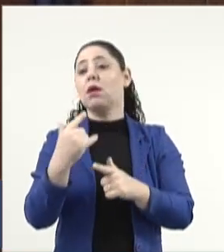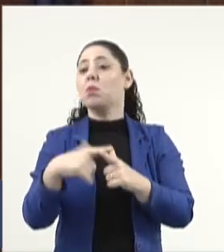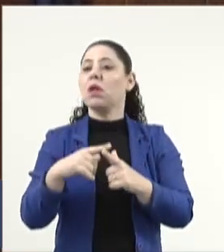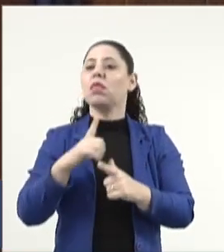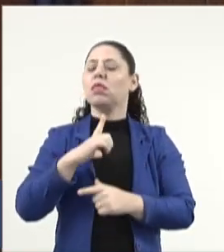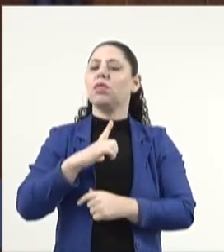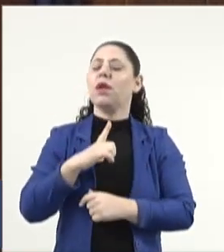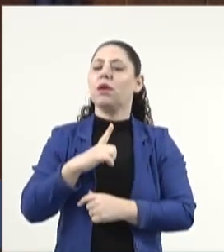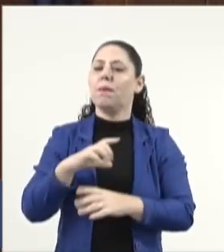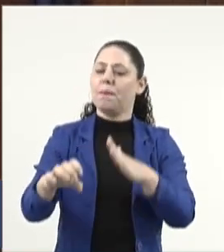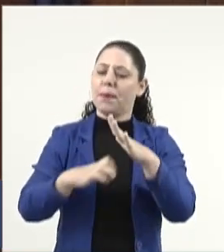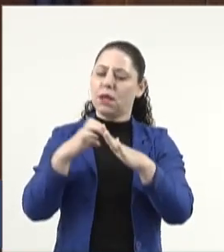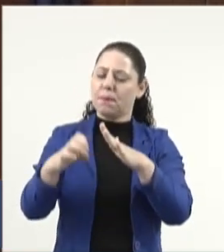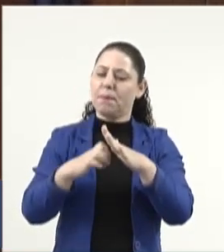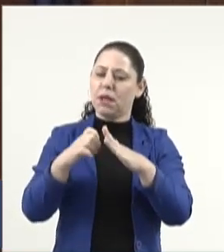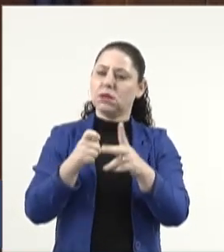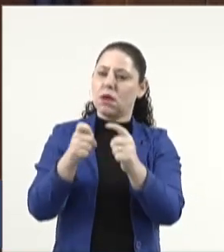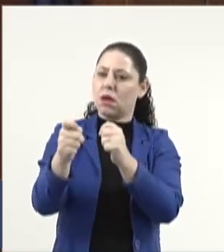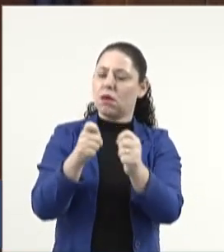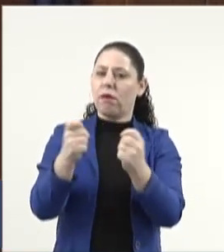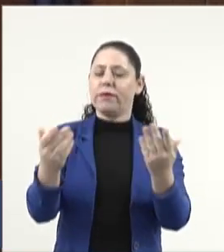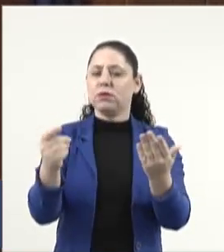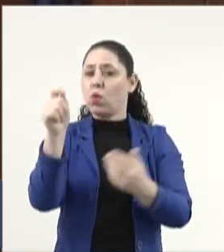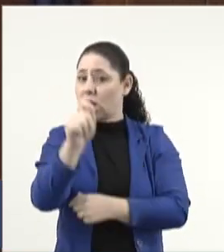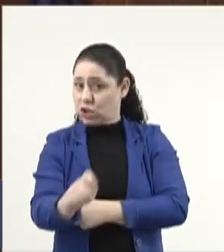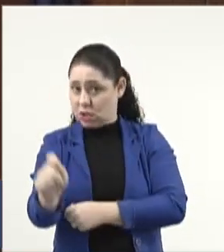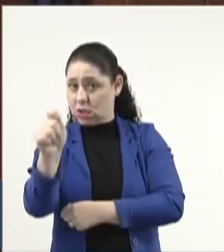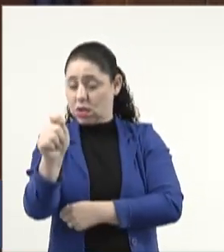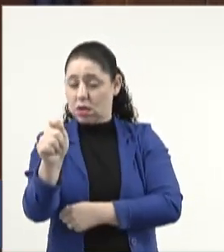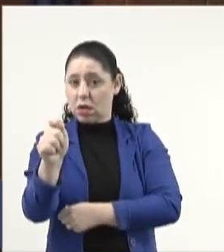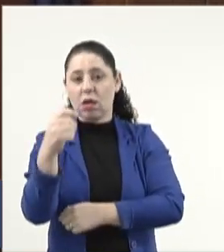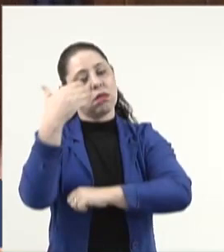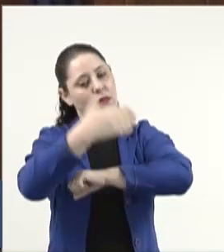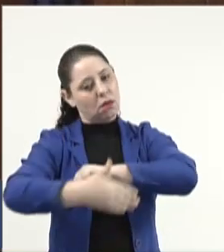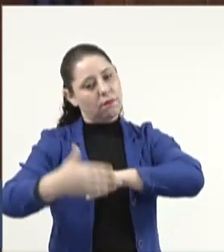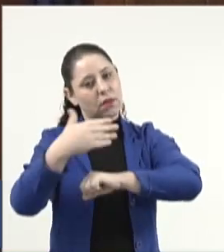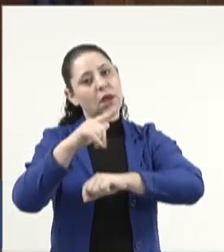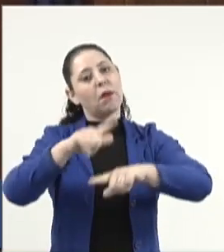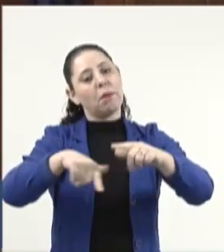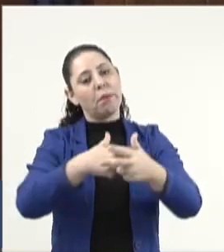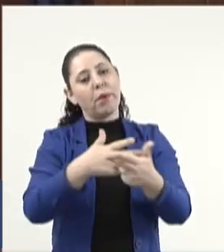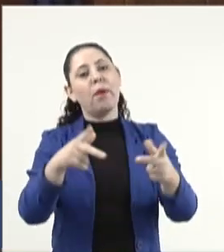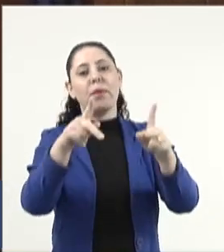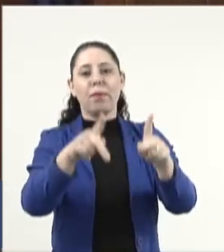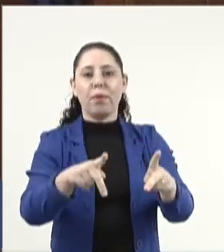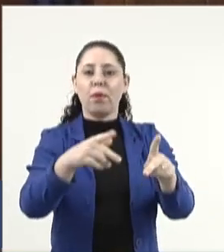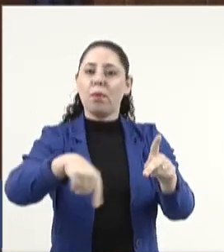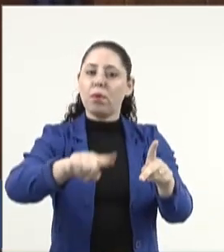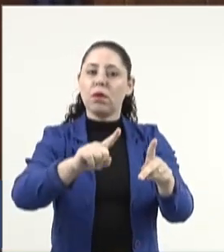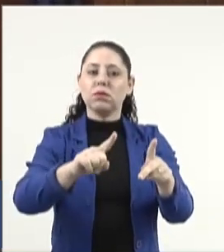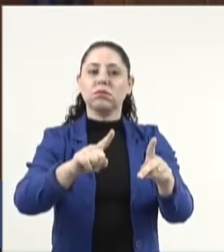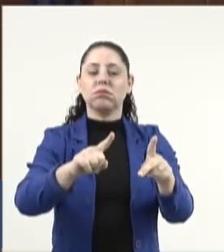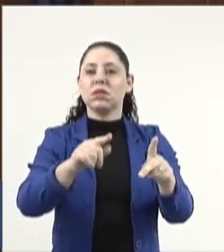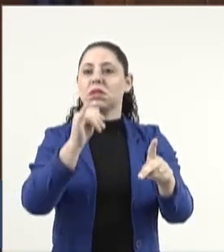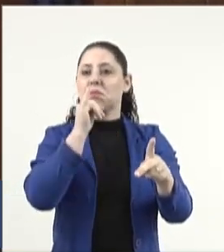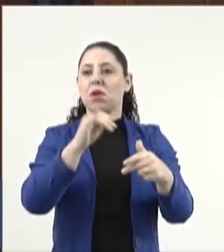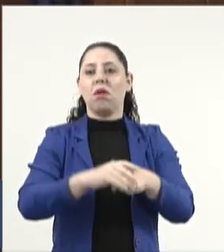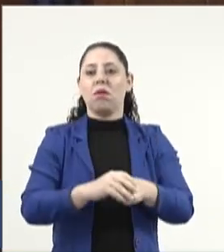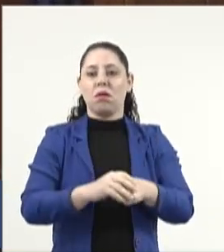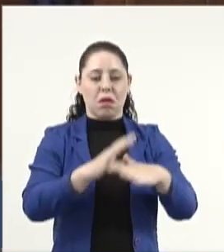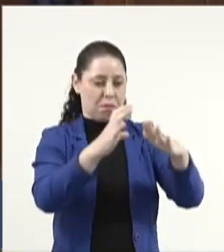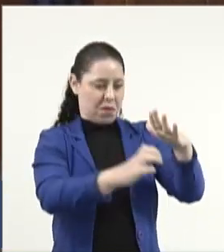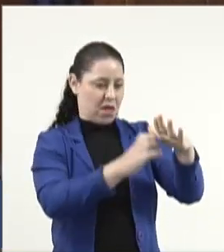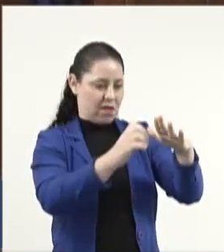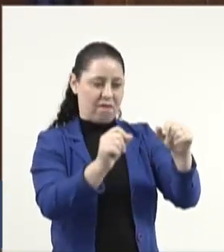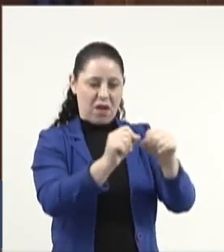uma agência reguladora? É também para justamente defender os interesses da população, não deixar que uma